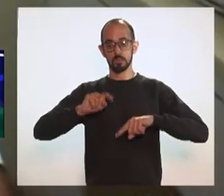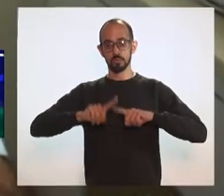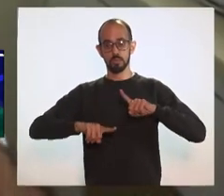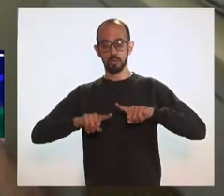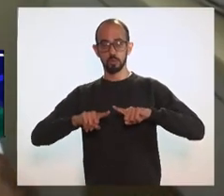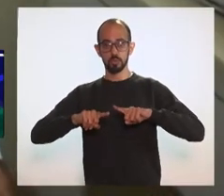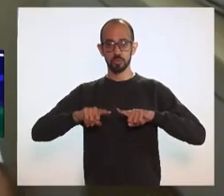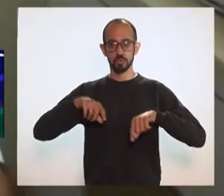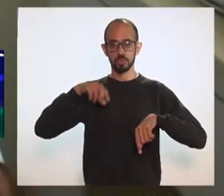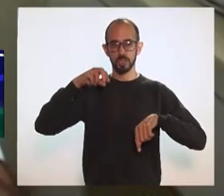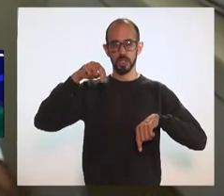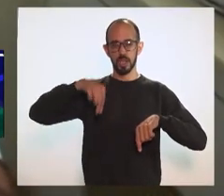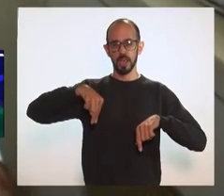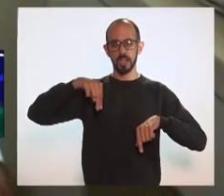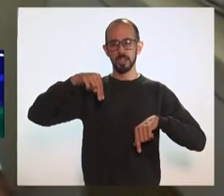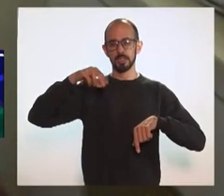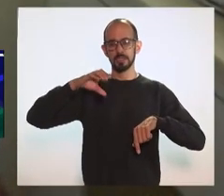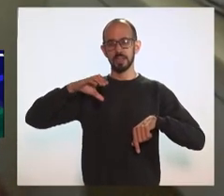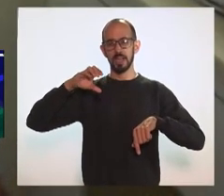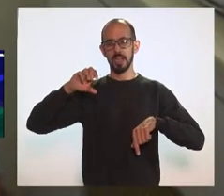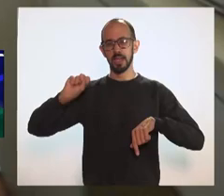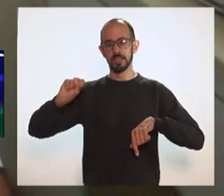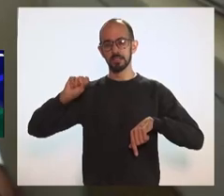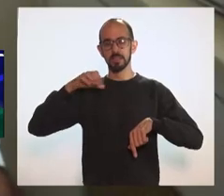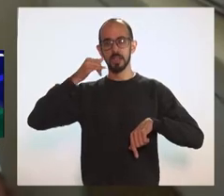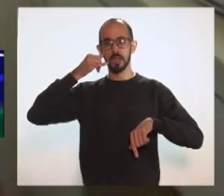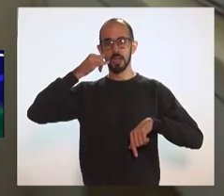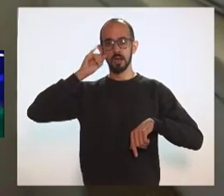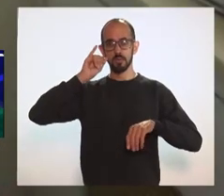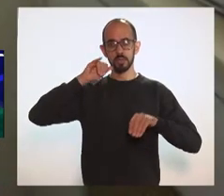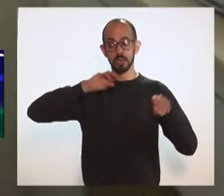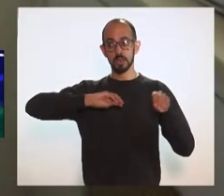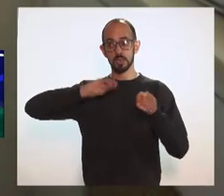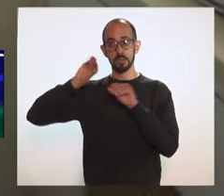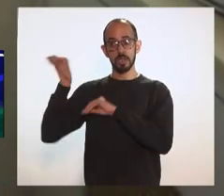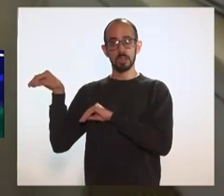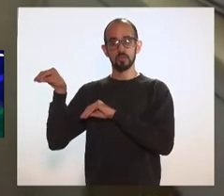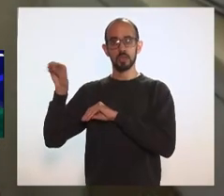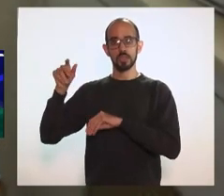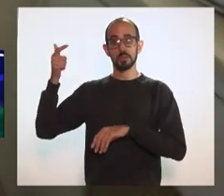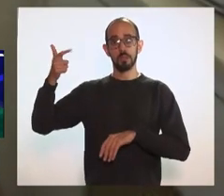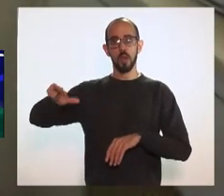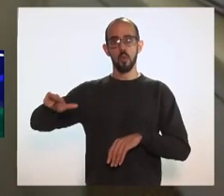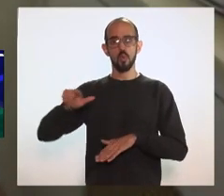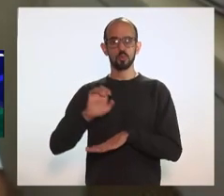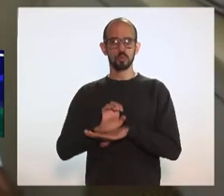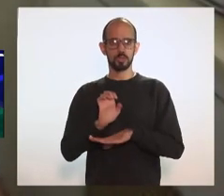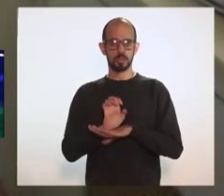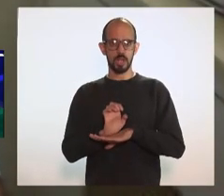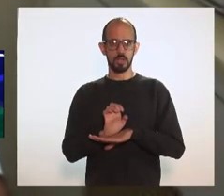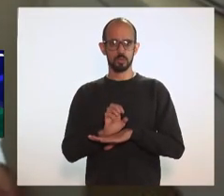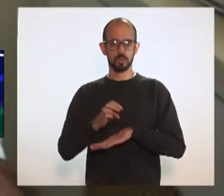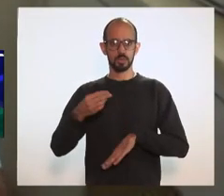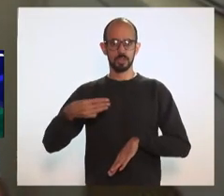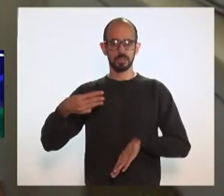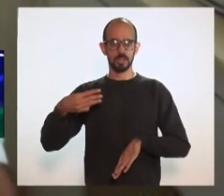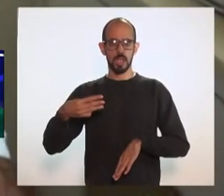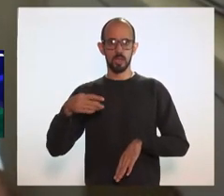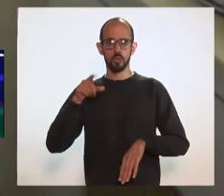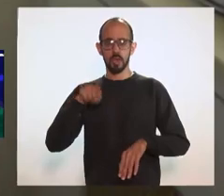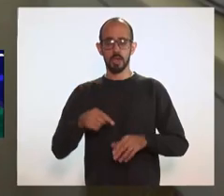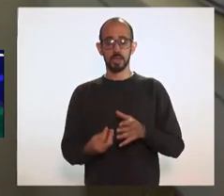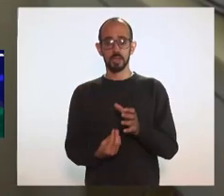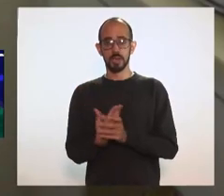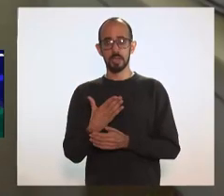MCS, e pra, evitando a transferência dessas indústrias para outro estado. 3, geração de